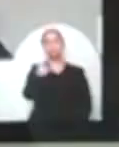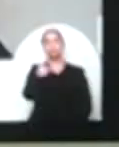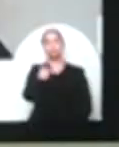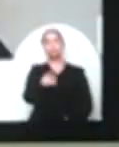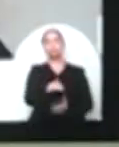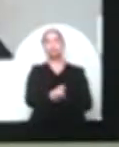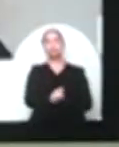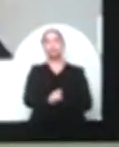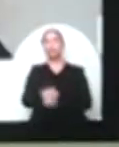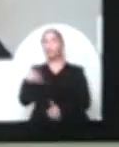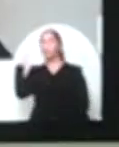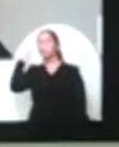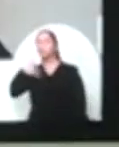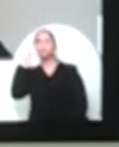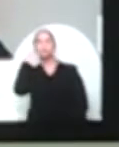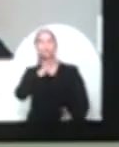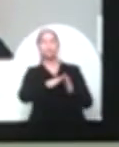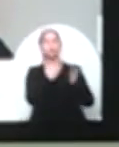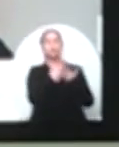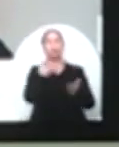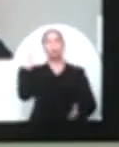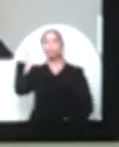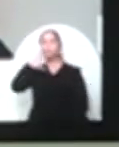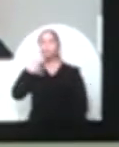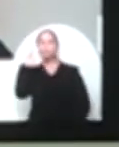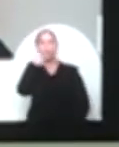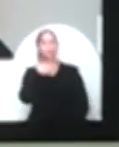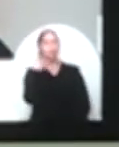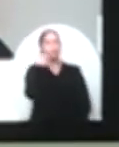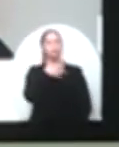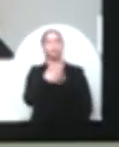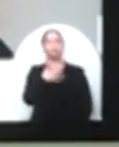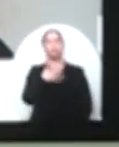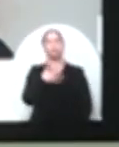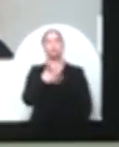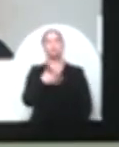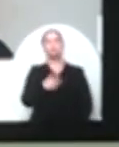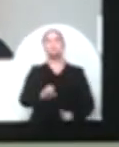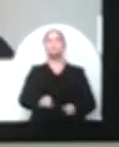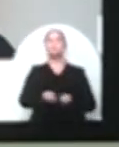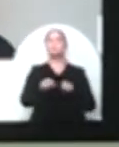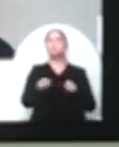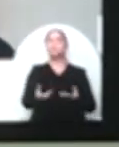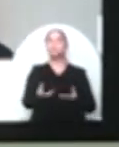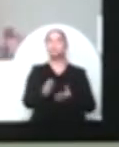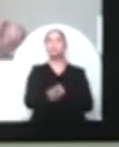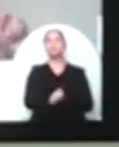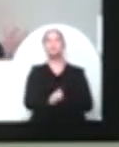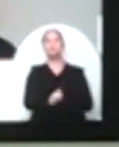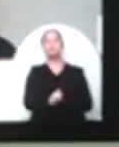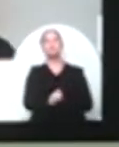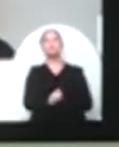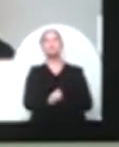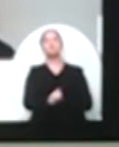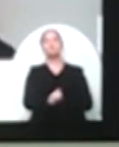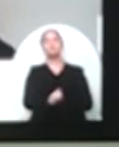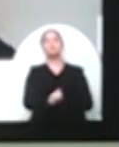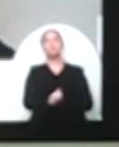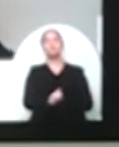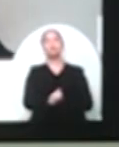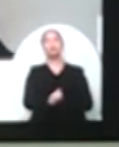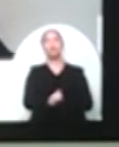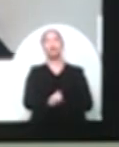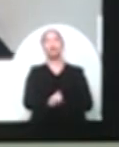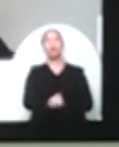da fixação de placas informativas sobre o auxílio preventivo ao suicídio prestado pela Rede